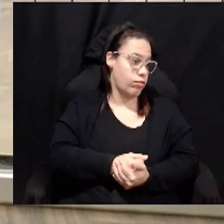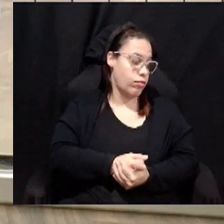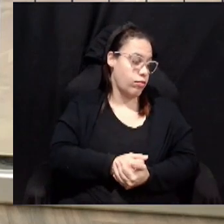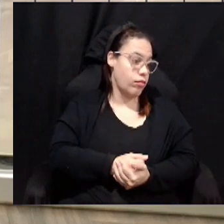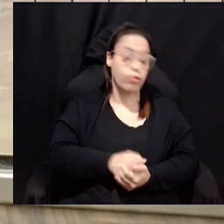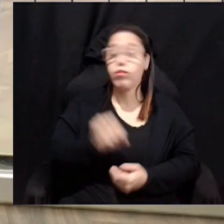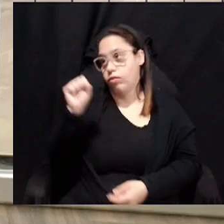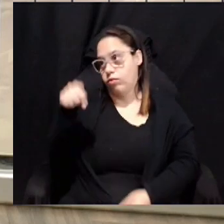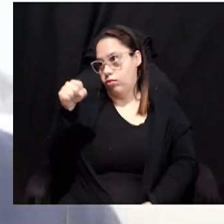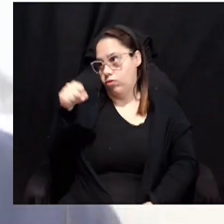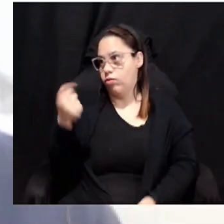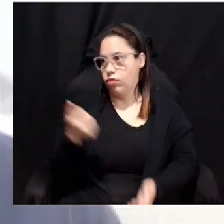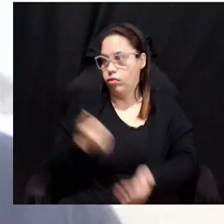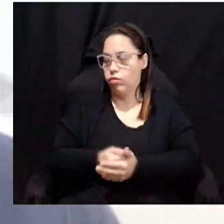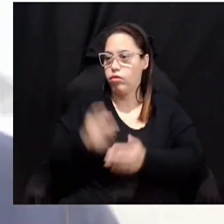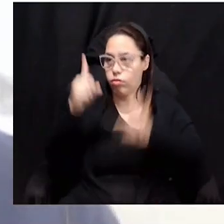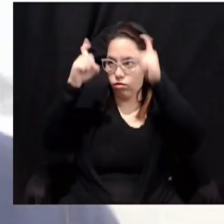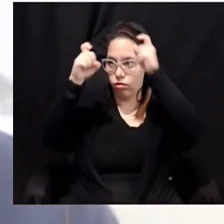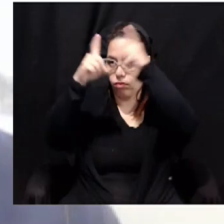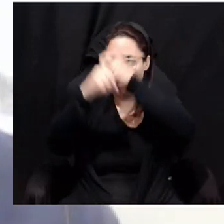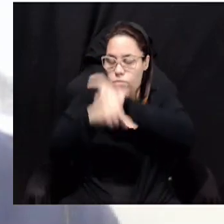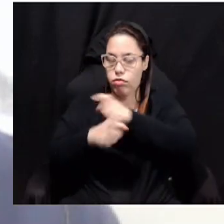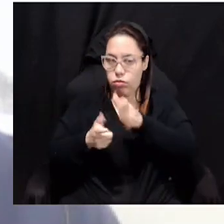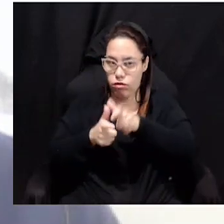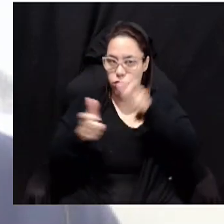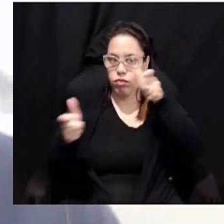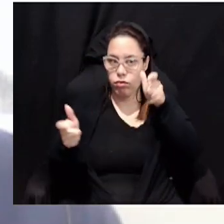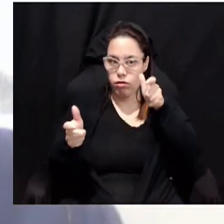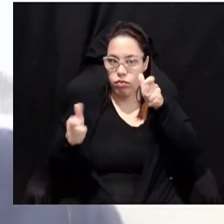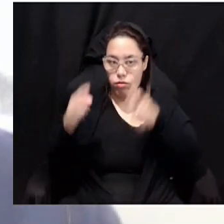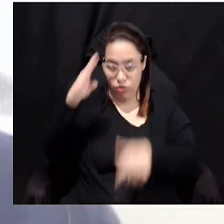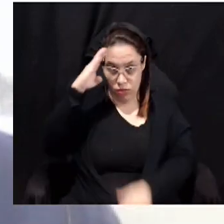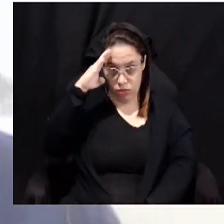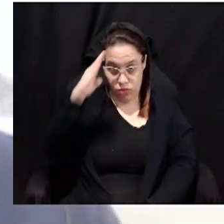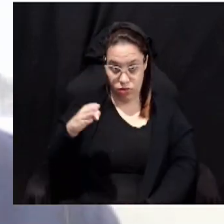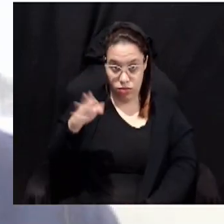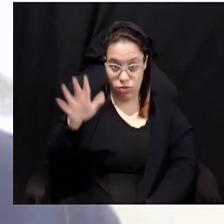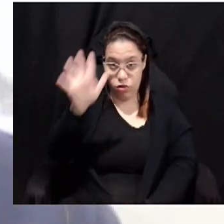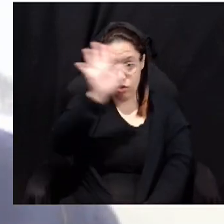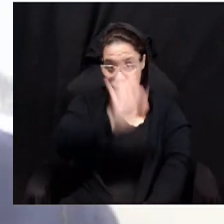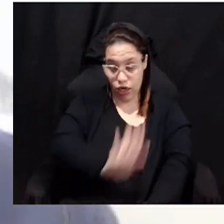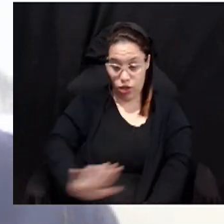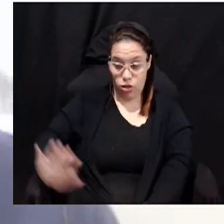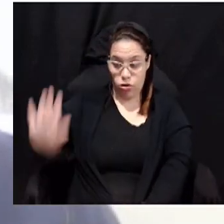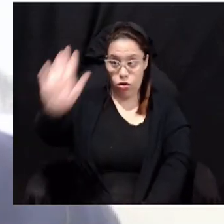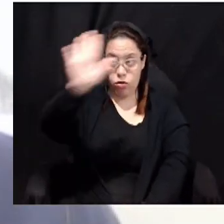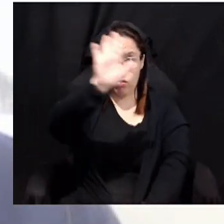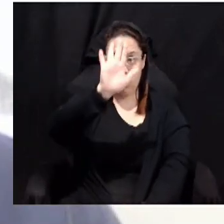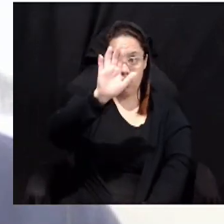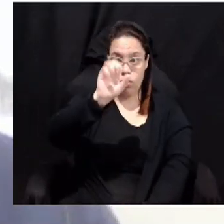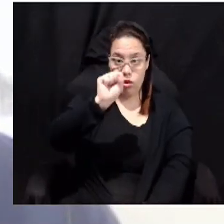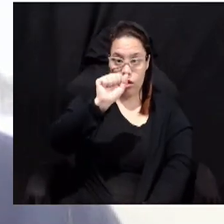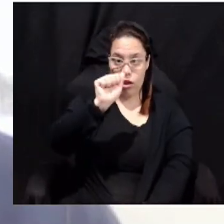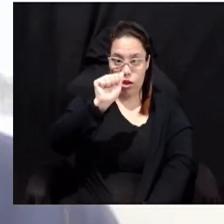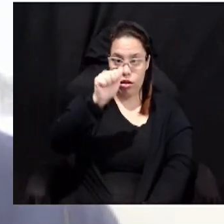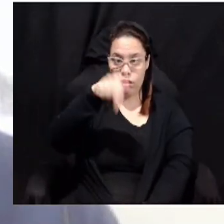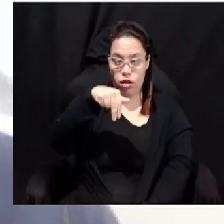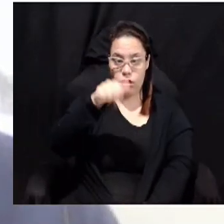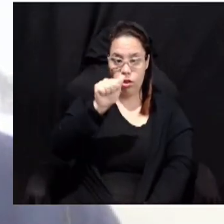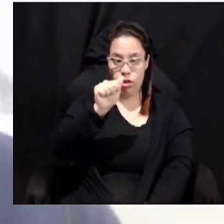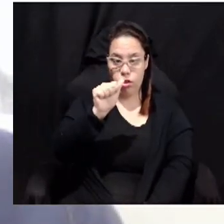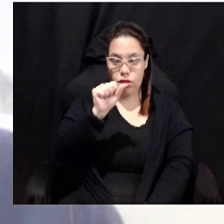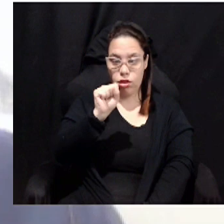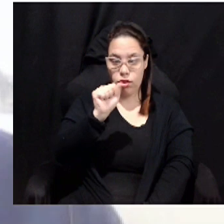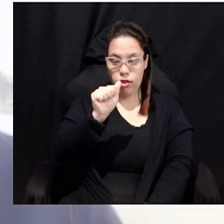Realmente é um desafio muito grande, principalmente no âmbito nacional, né? A Sanasa é uma empresa referência nessa questão de controle